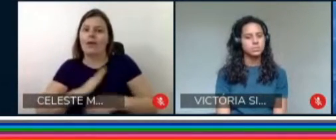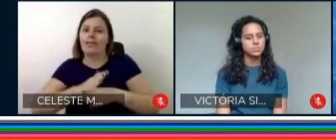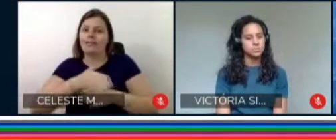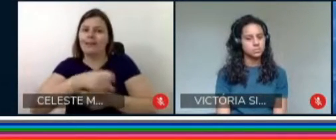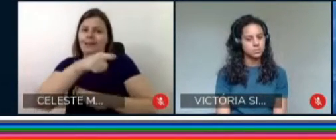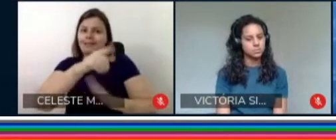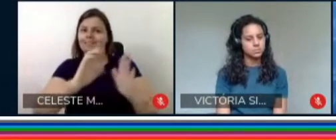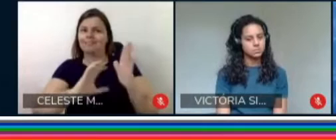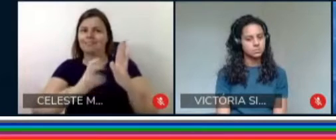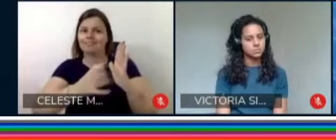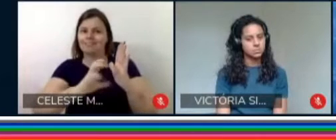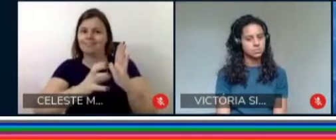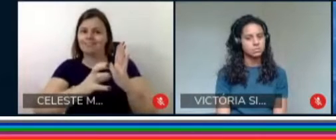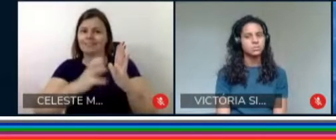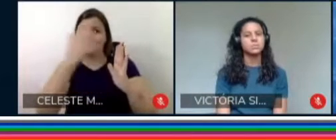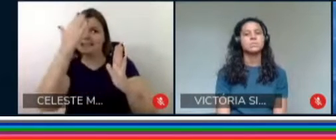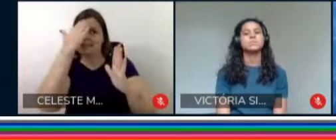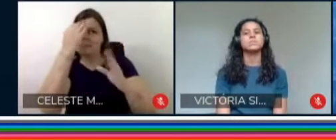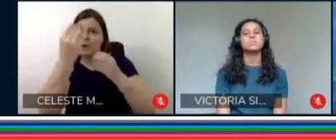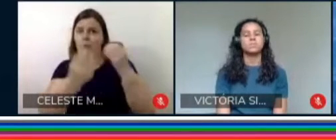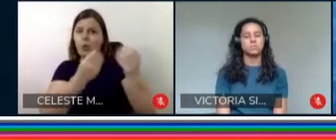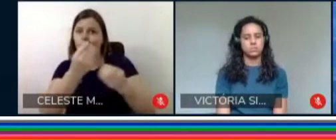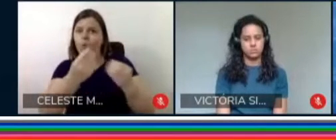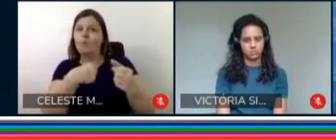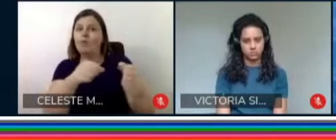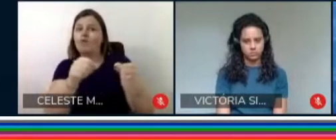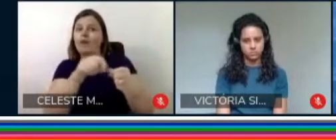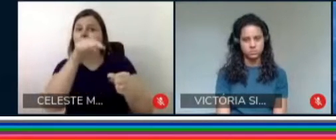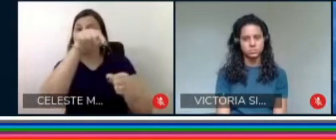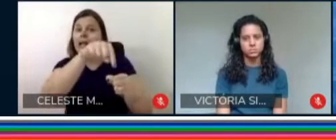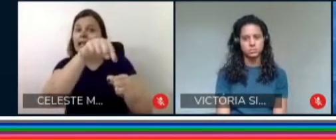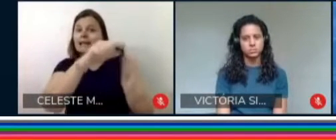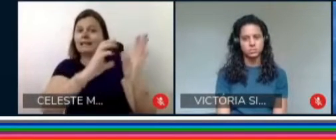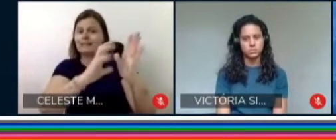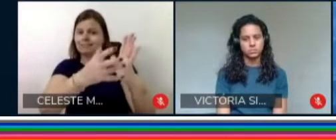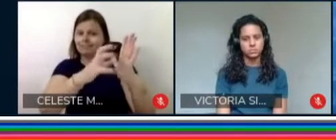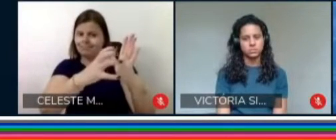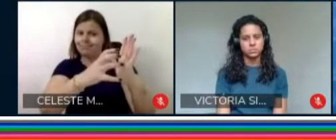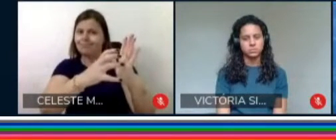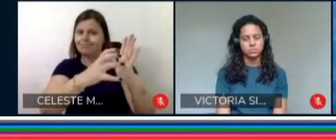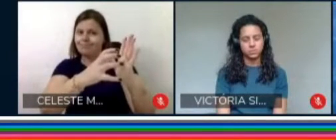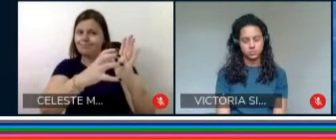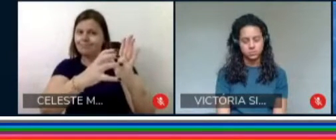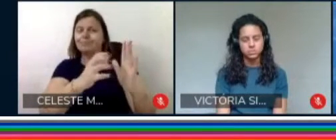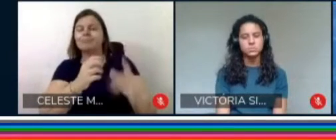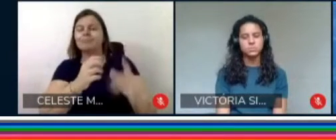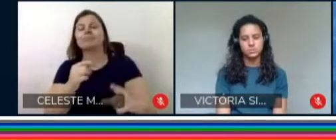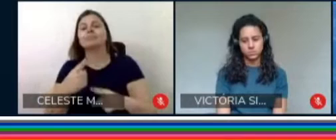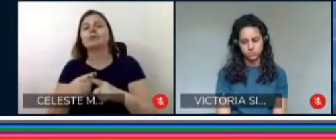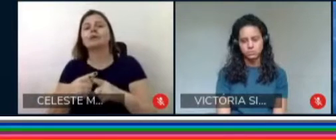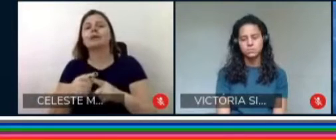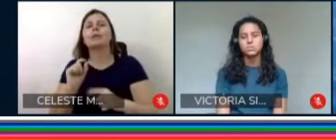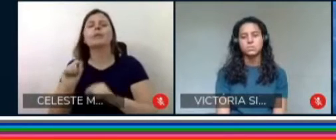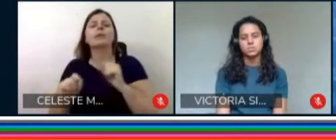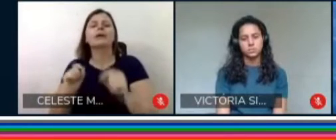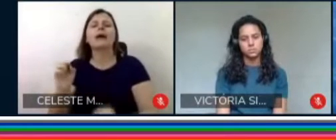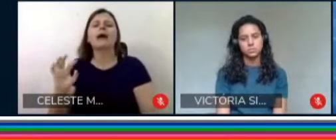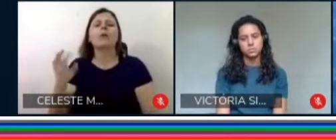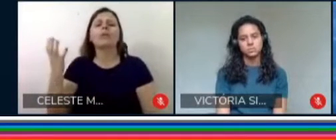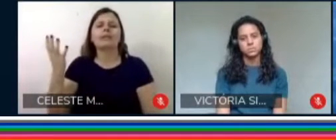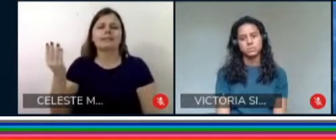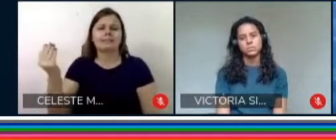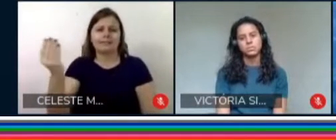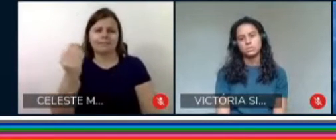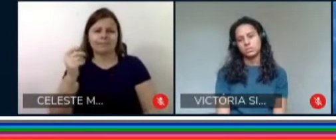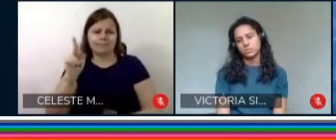e saber como eu preciso agir diante dela, né? Porque uma coisa que acontece bastante, né, com o